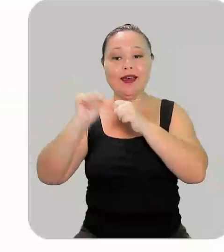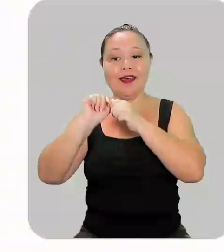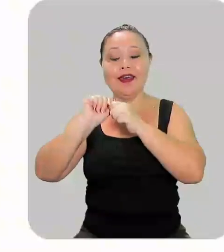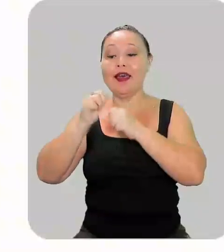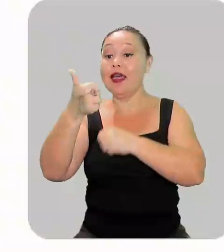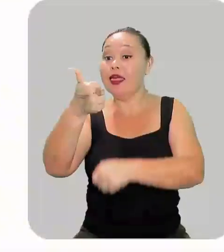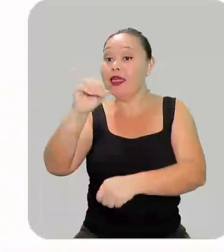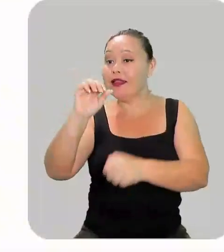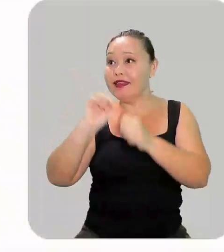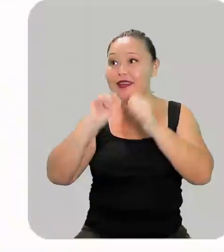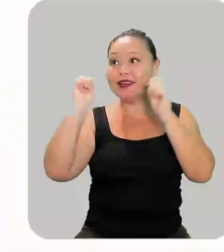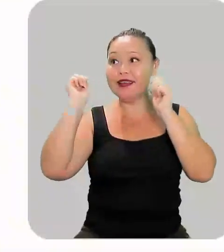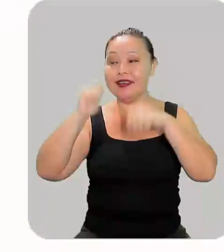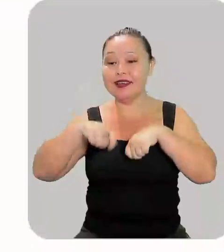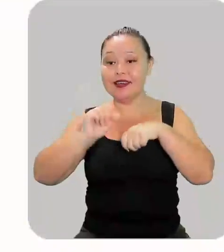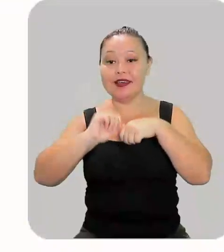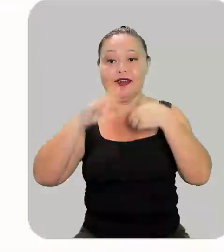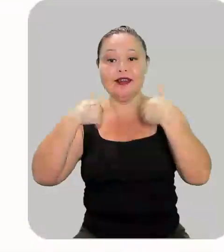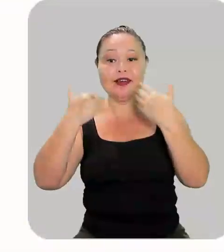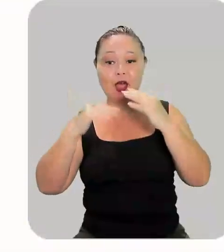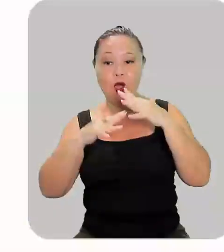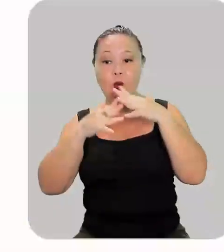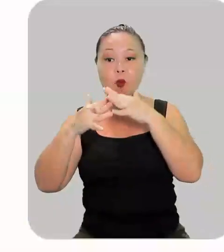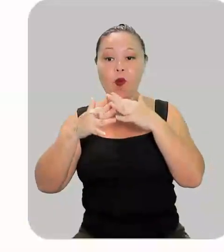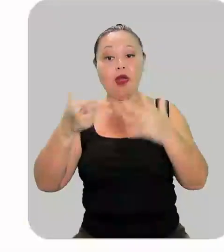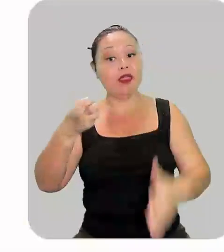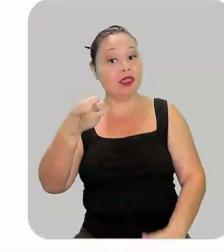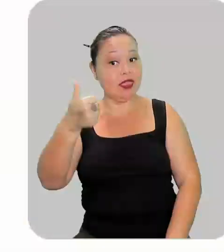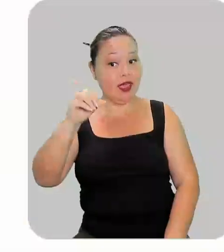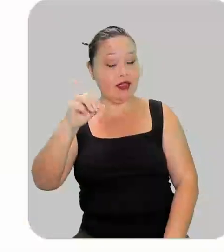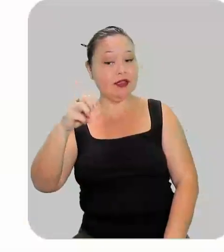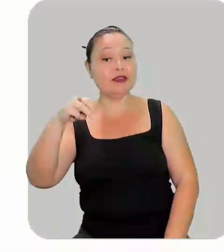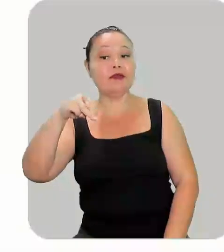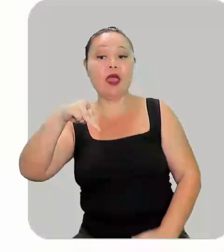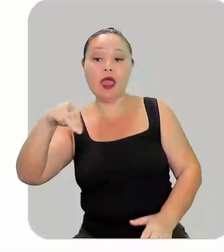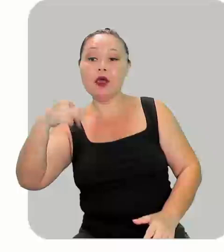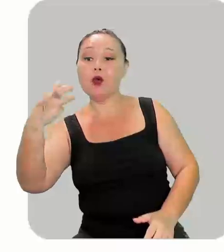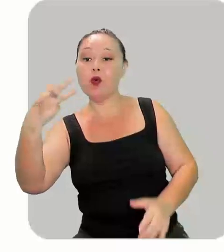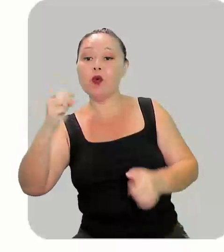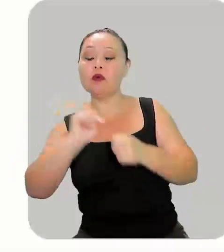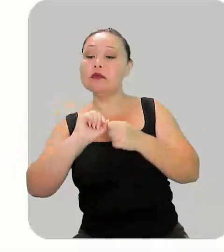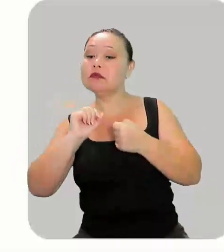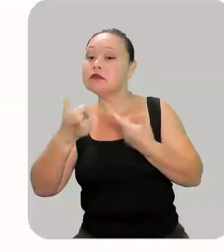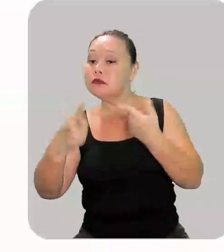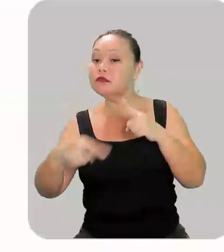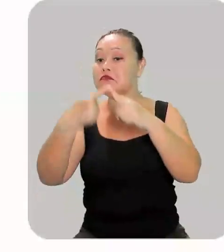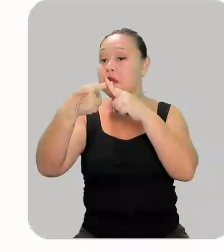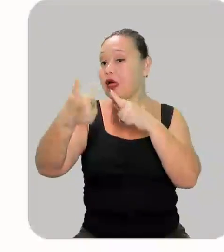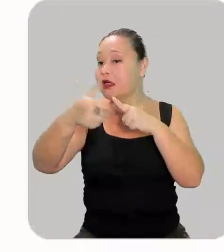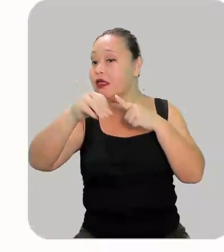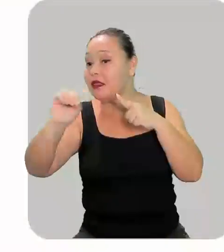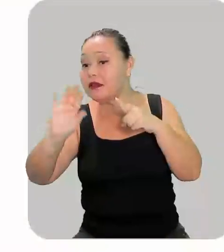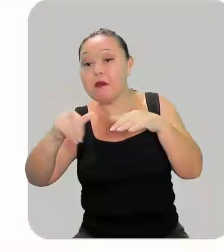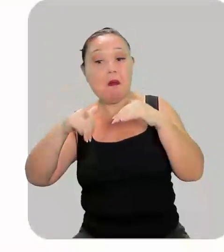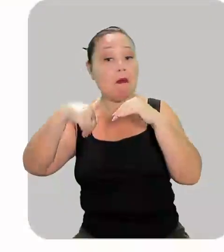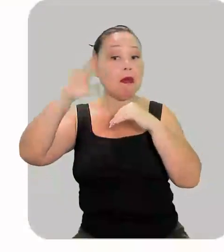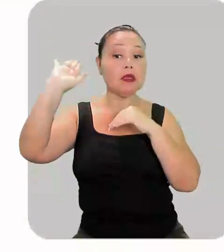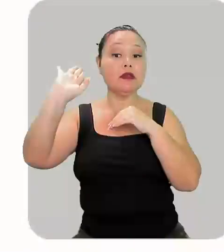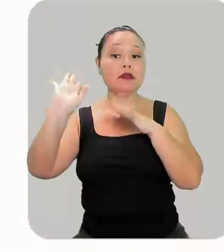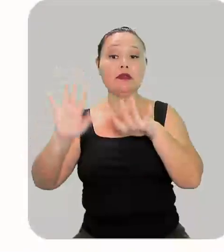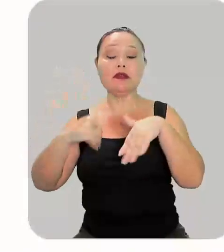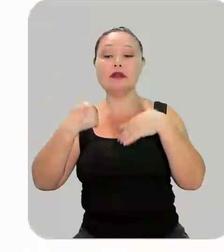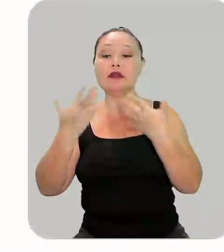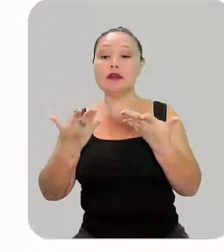10 caminhões com capacidade máxima de 10 metros cúbicos? Bom, 10 vezes 10 vai dar 100. Então, essa aí exagerou, passou